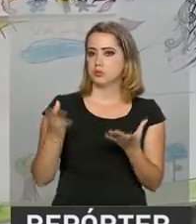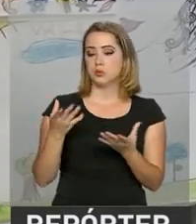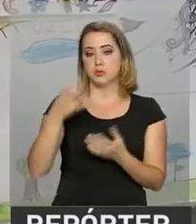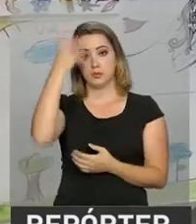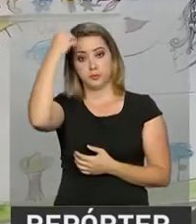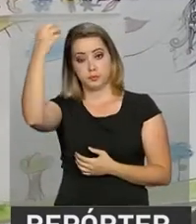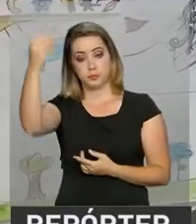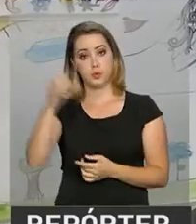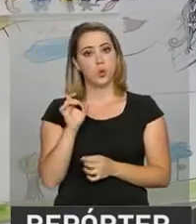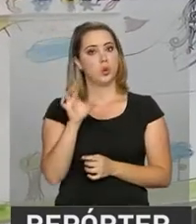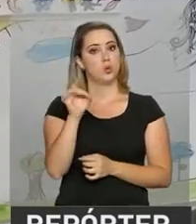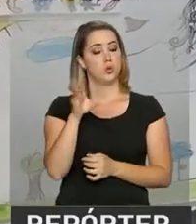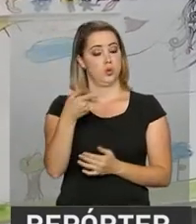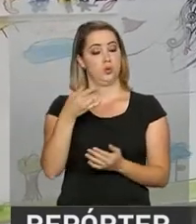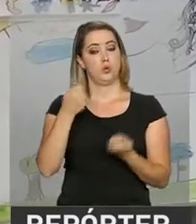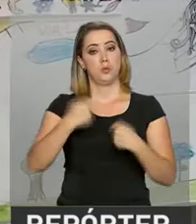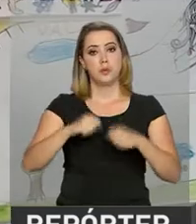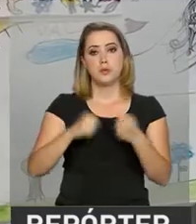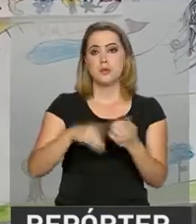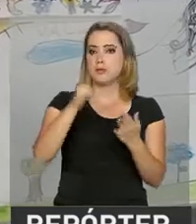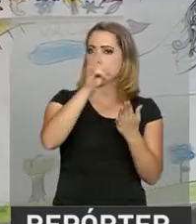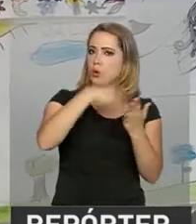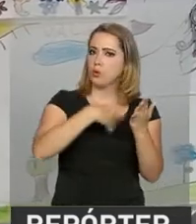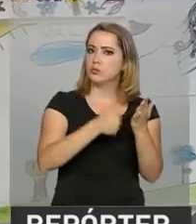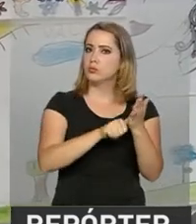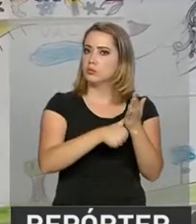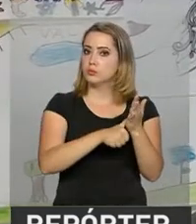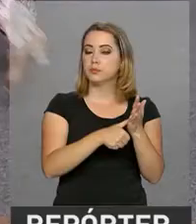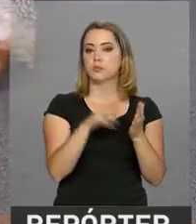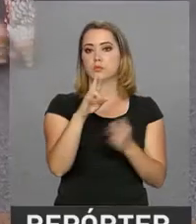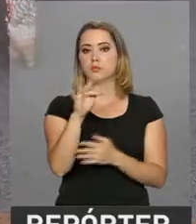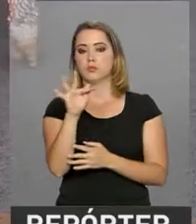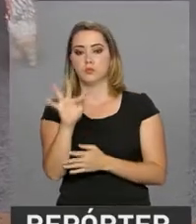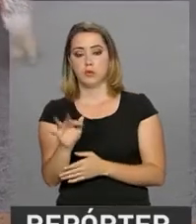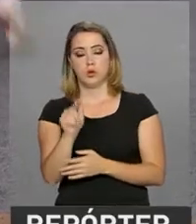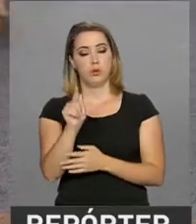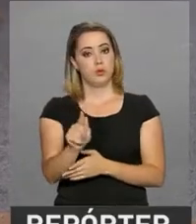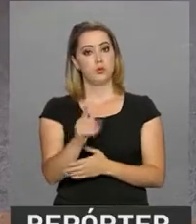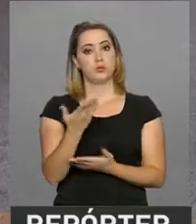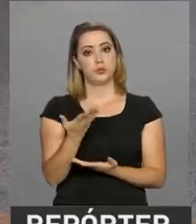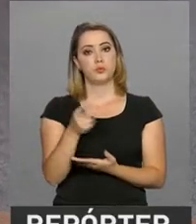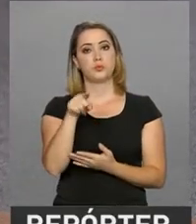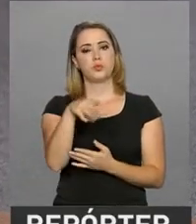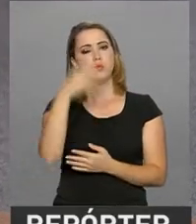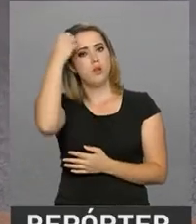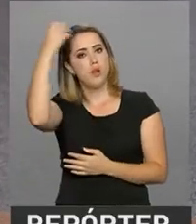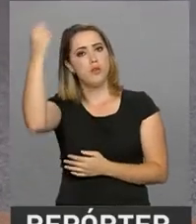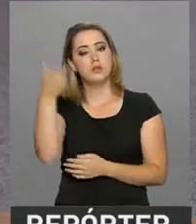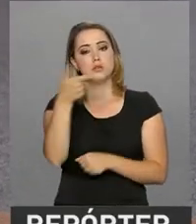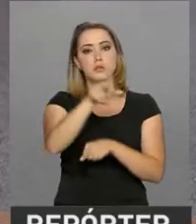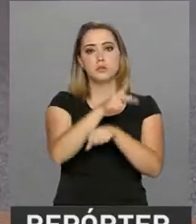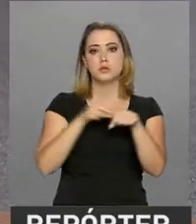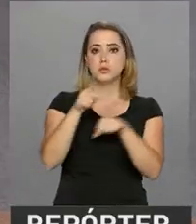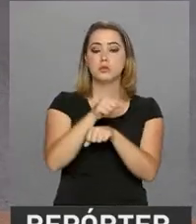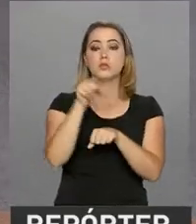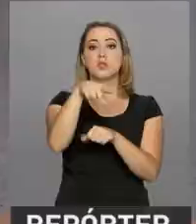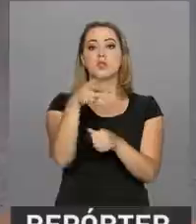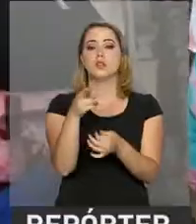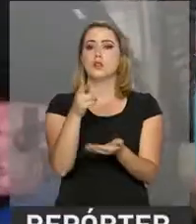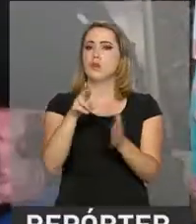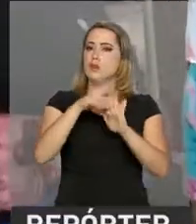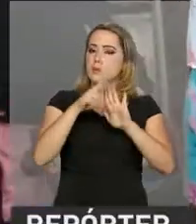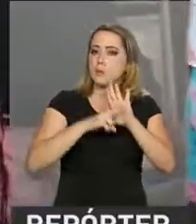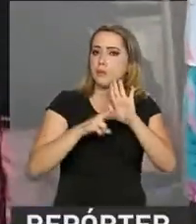nacional. Basta estar portando a sua carteira de identidade. Nas viagens internacionais, essa regra já